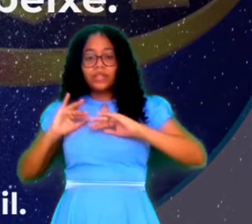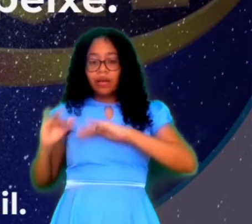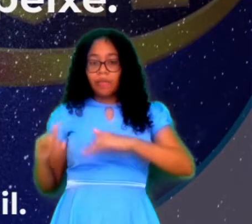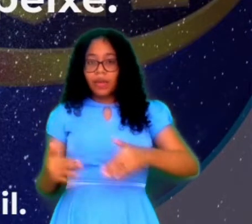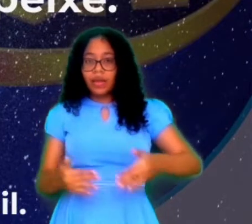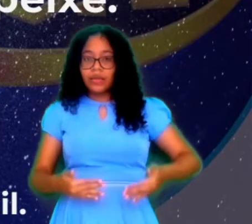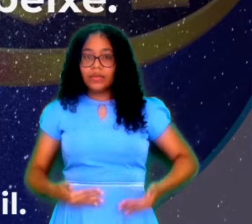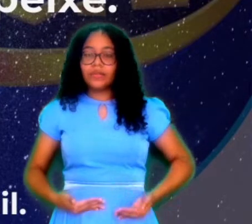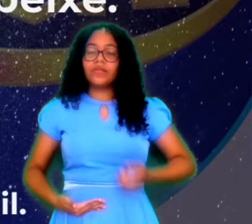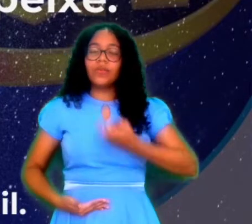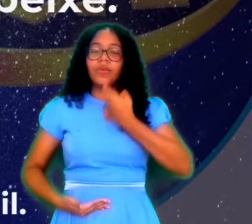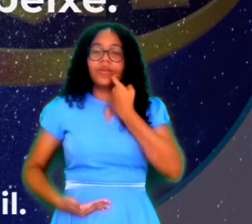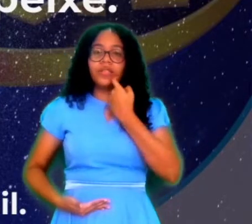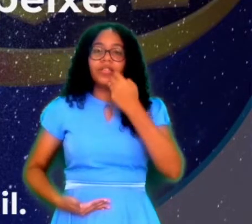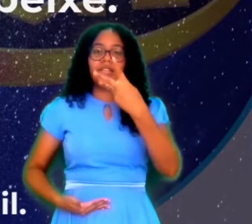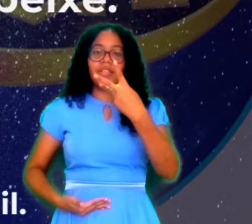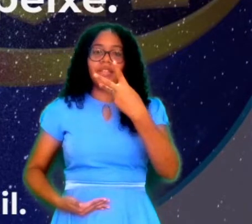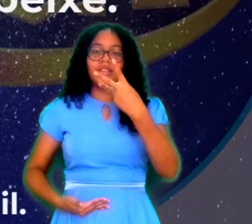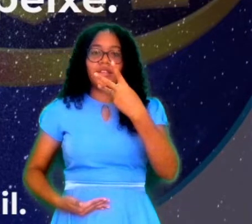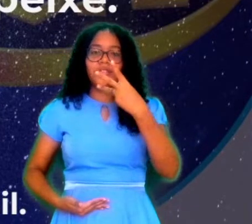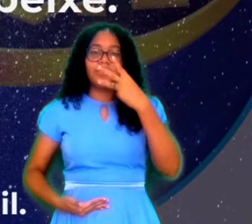no ventre do peixe.